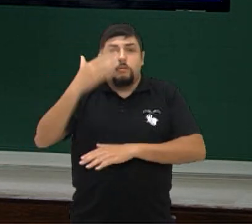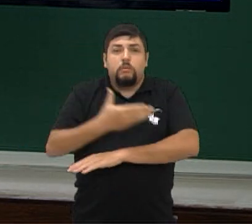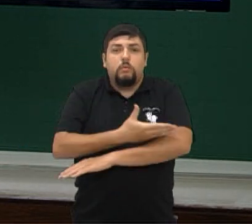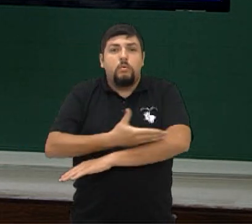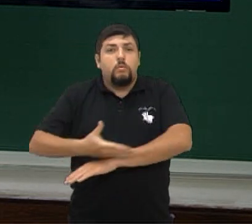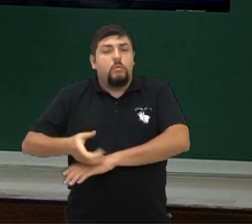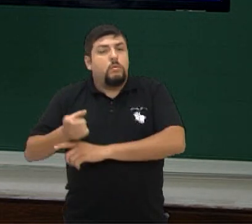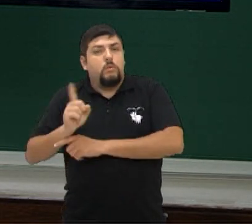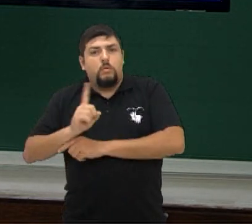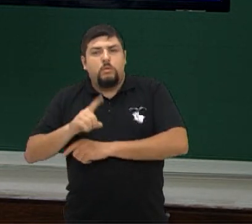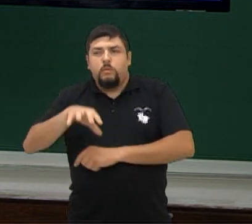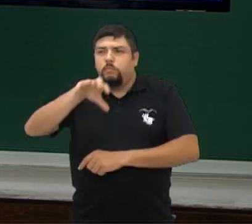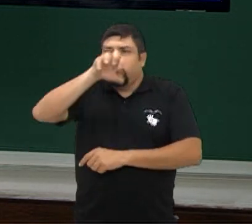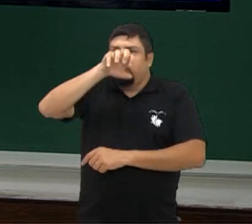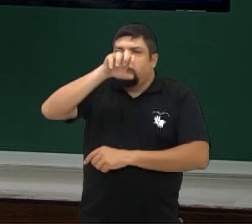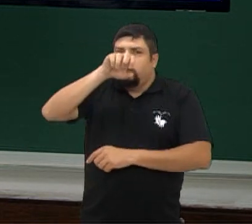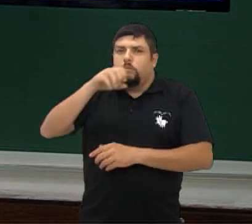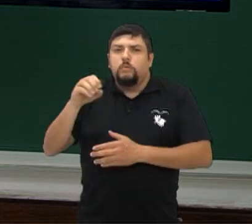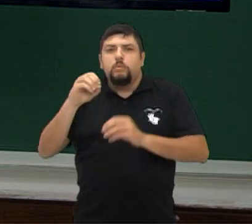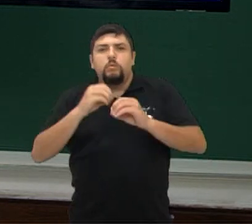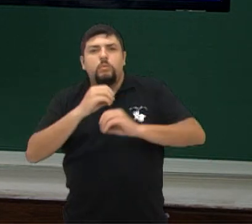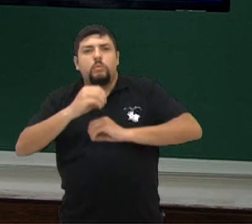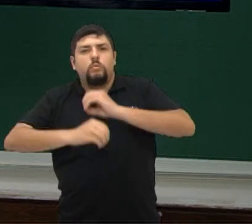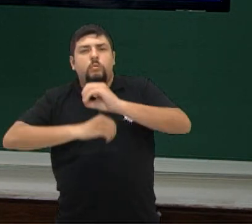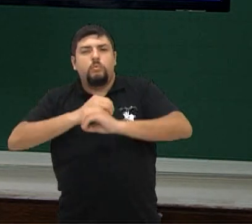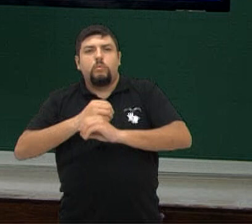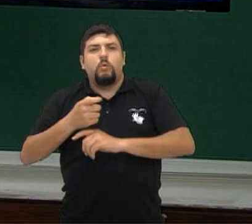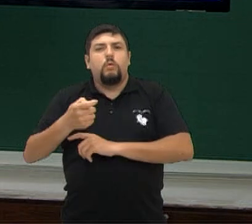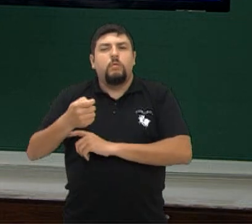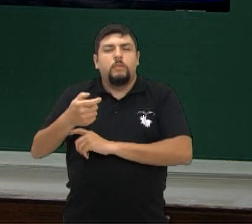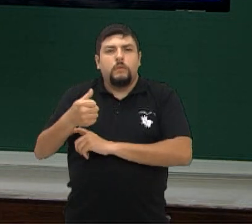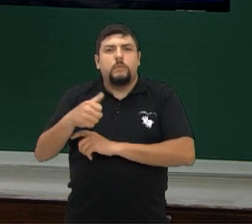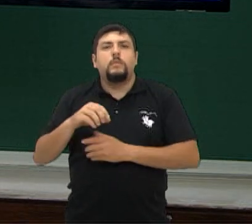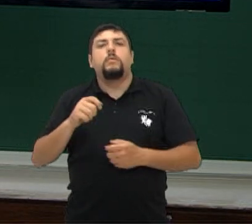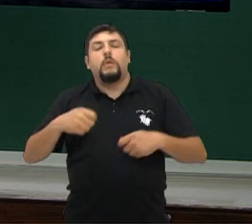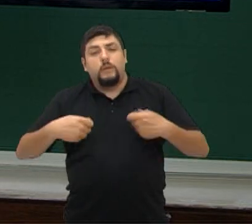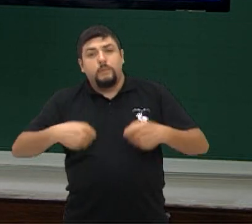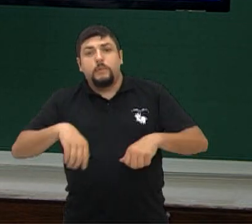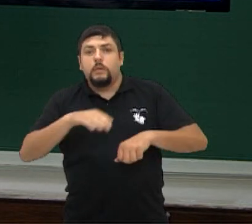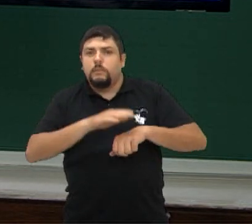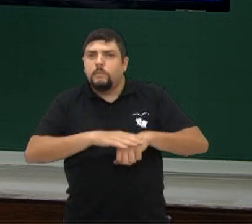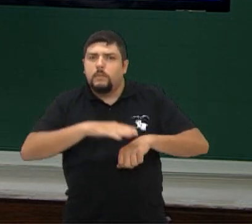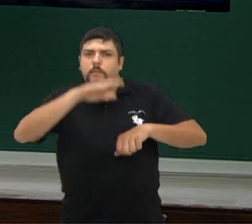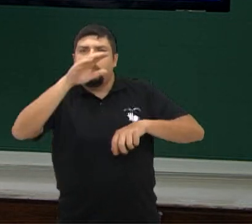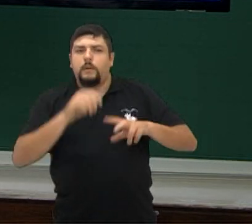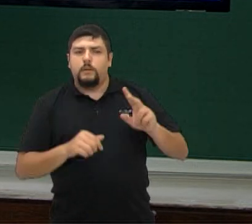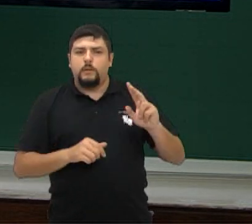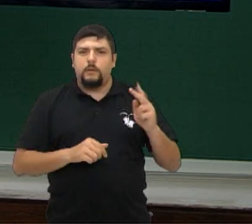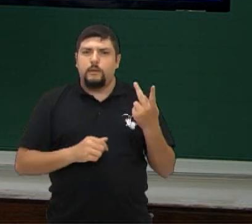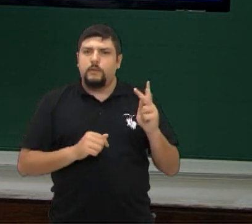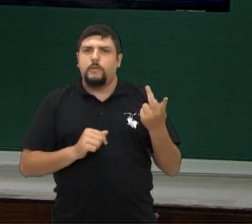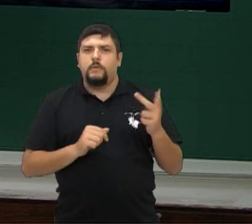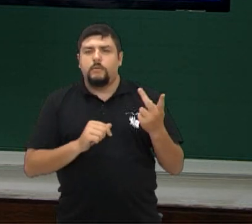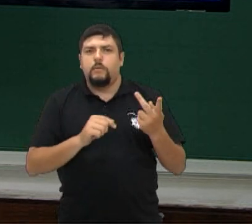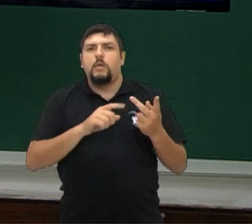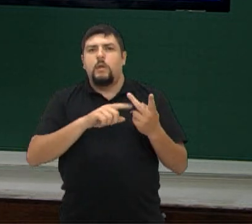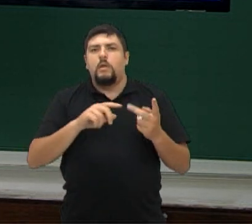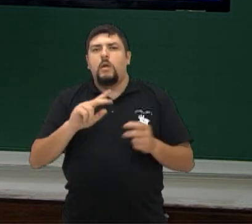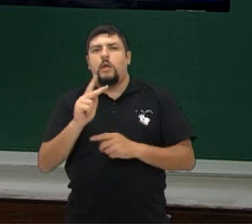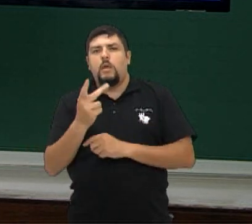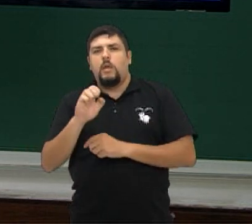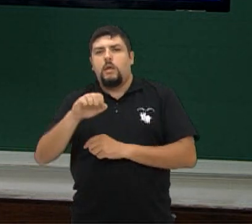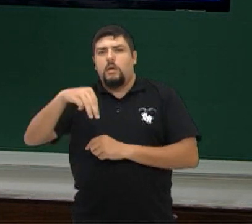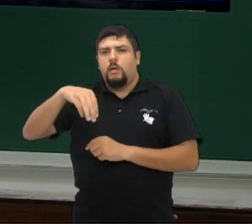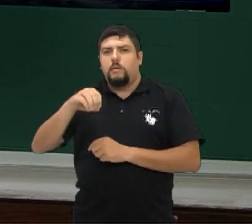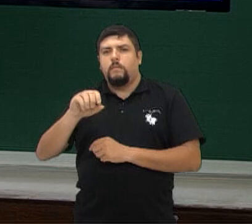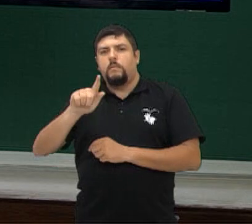baixa concentração do oxigênio, eu preciso, então, ter mais hemoglobina no sangue para conseguir